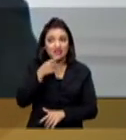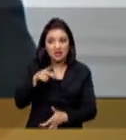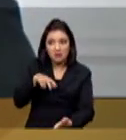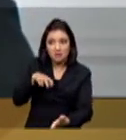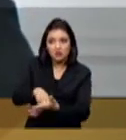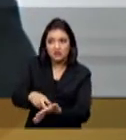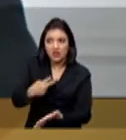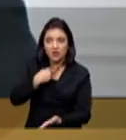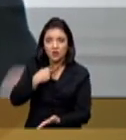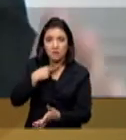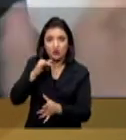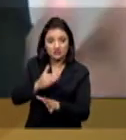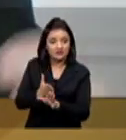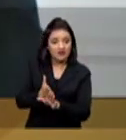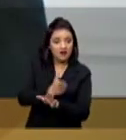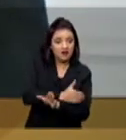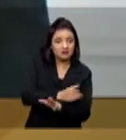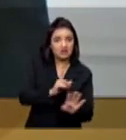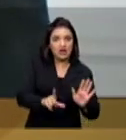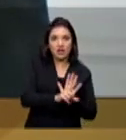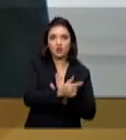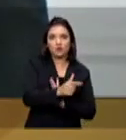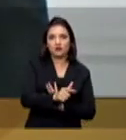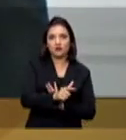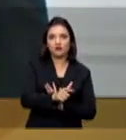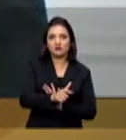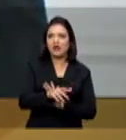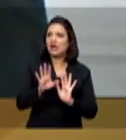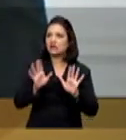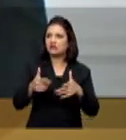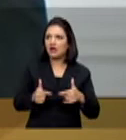antes do delito ilegalmente aplicada.